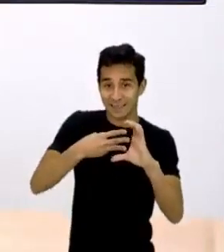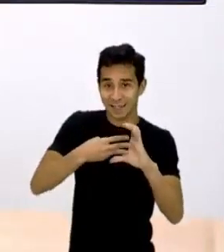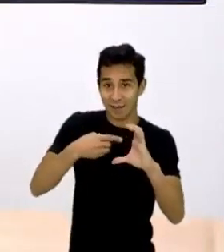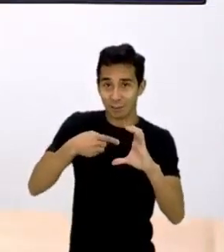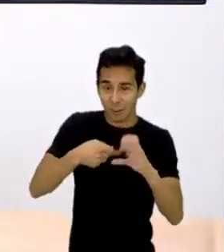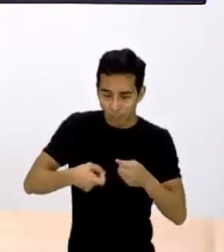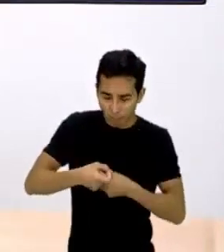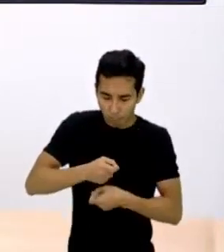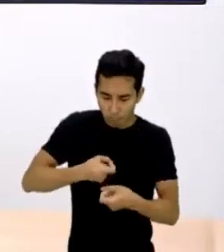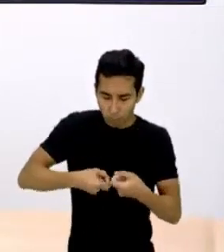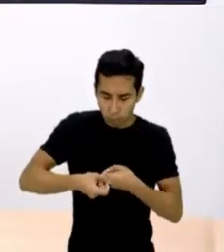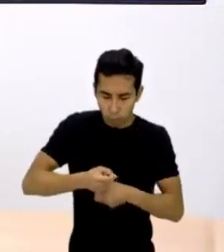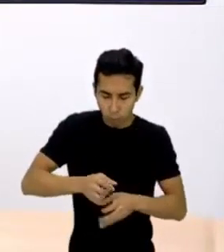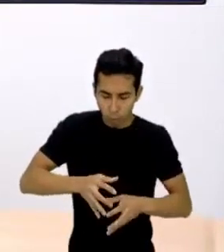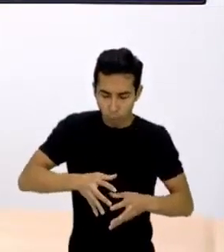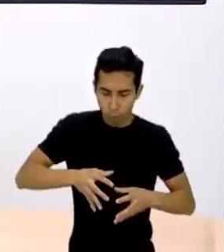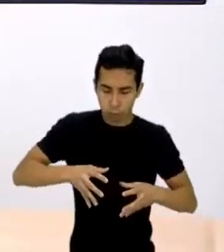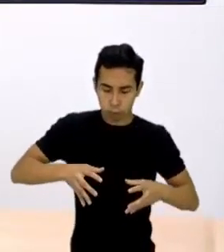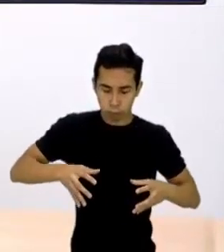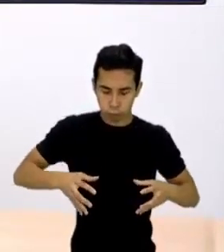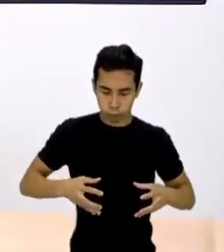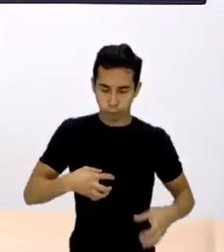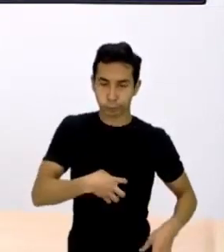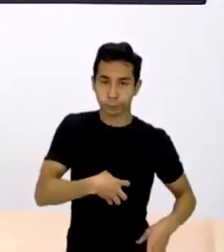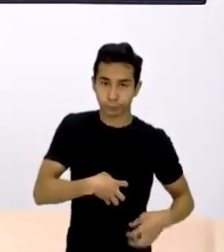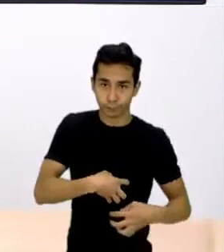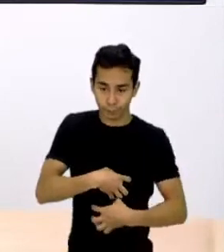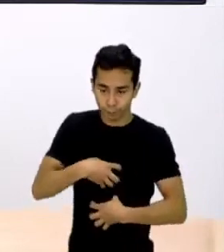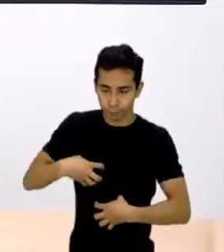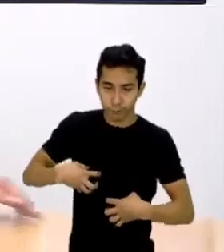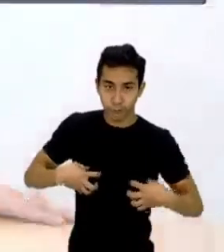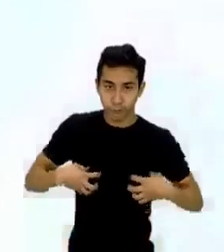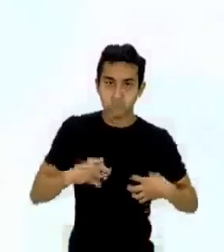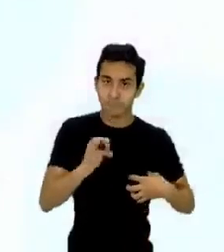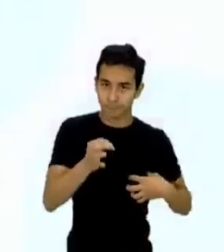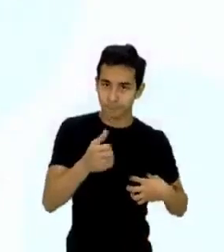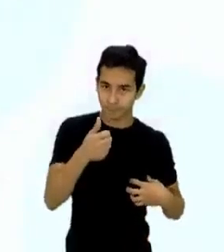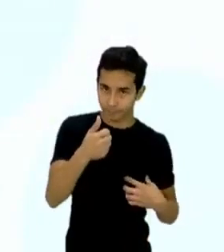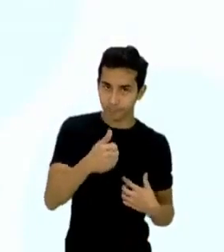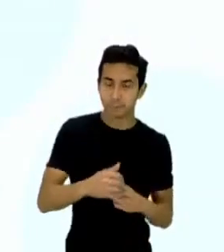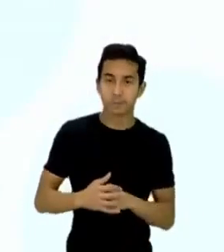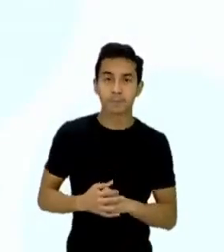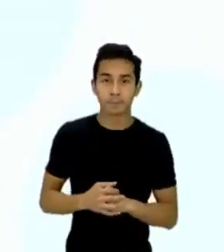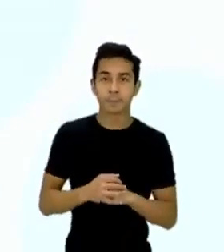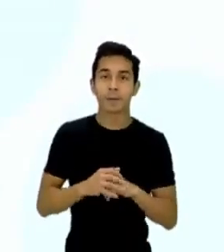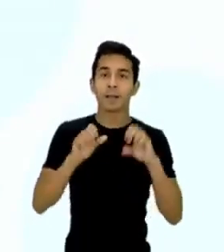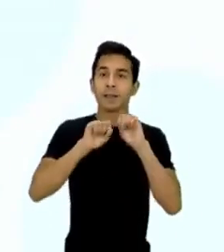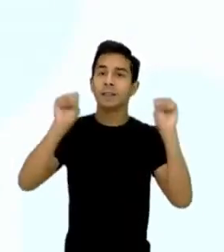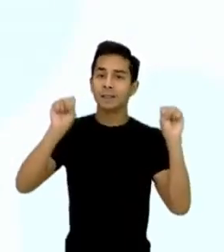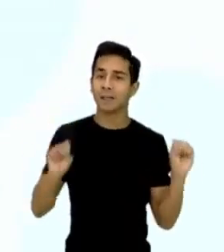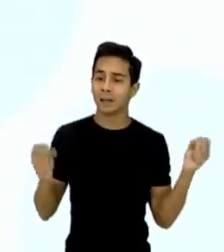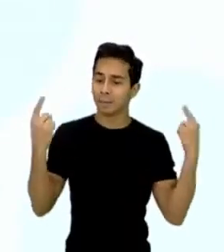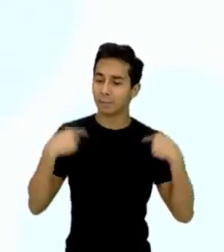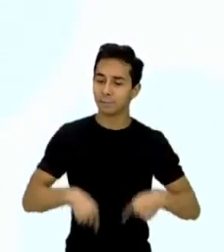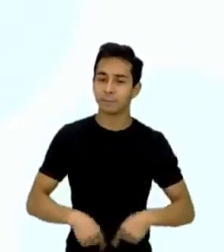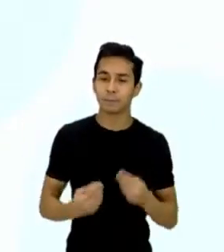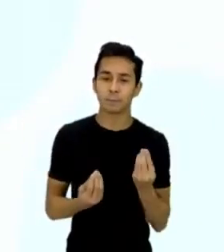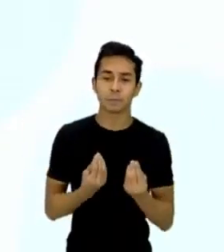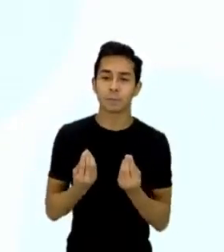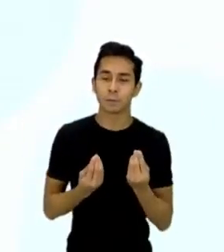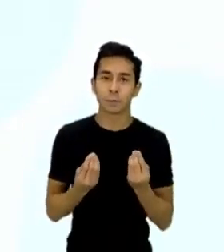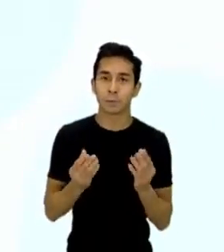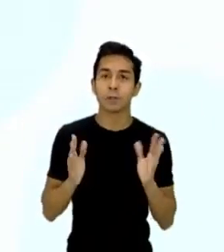organização celular, beleza? Bom, como que é um sistema, então? Um sistema é um conjunto de órgãos, acabei de